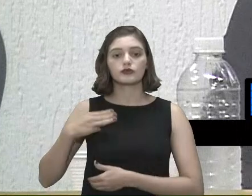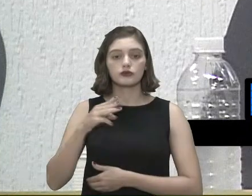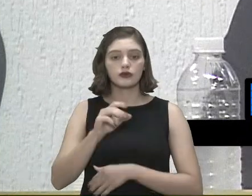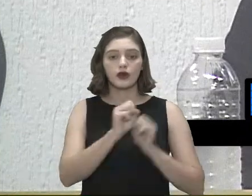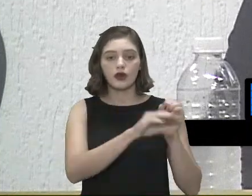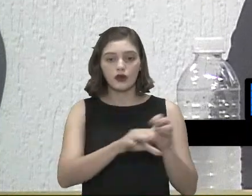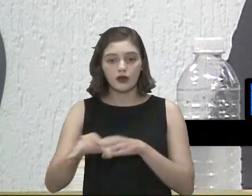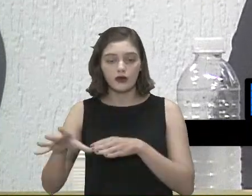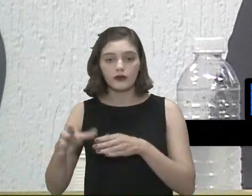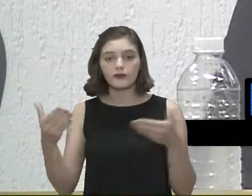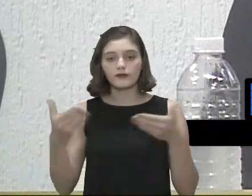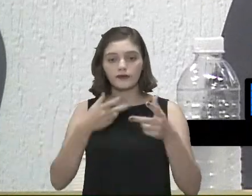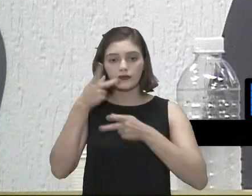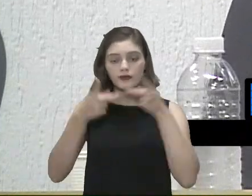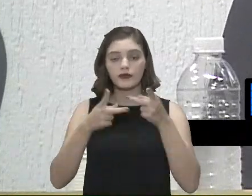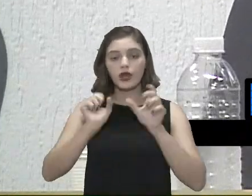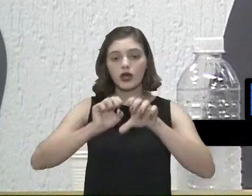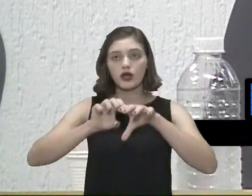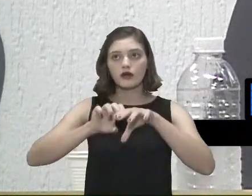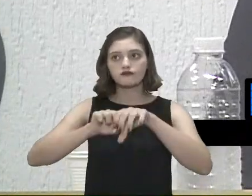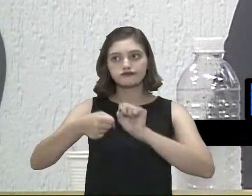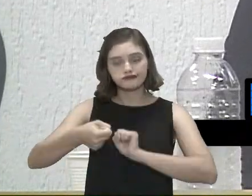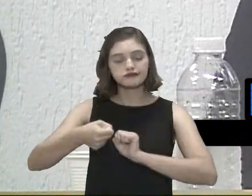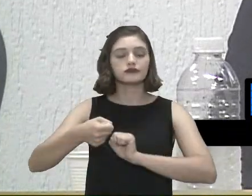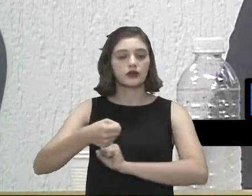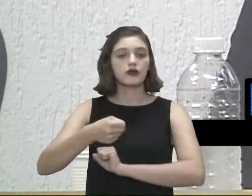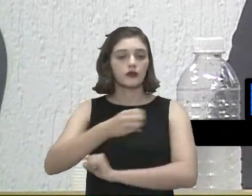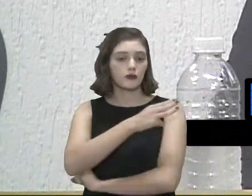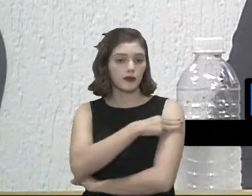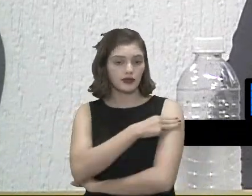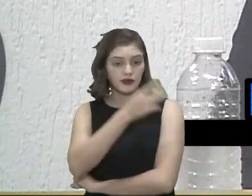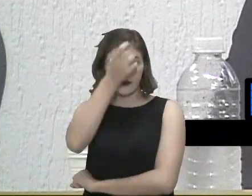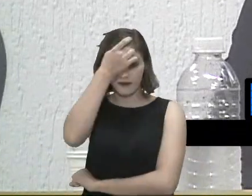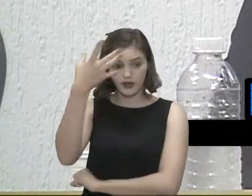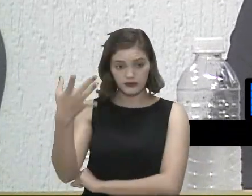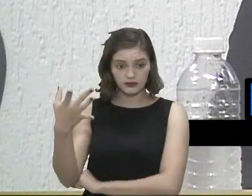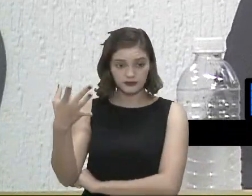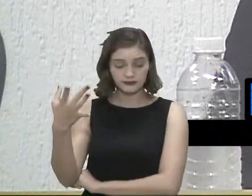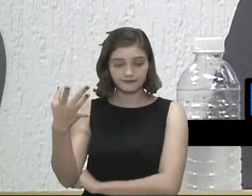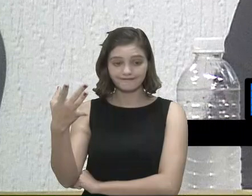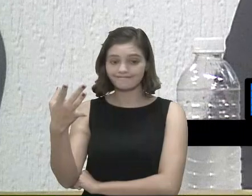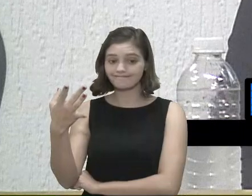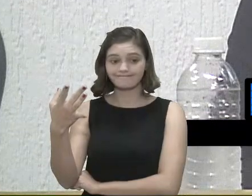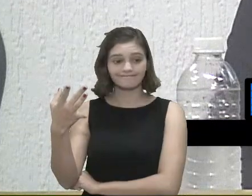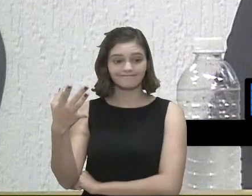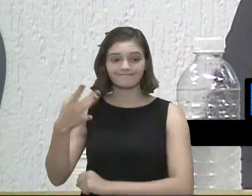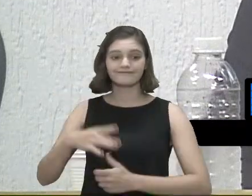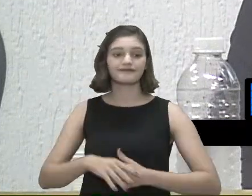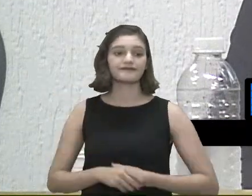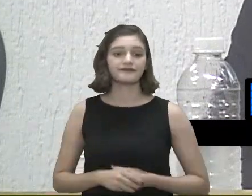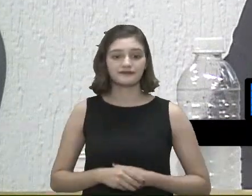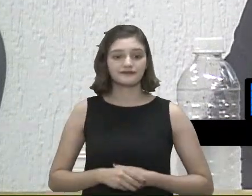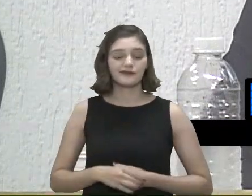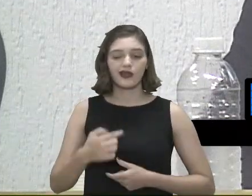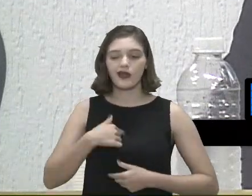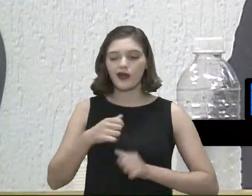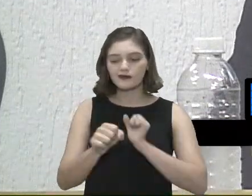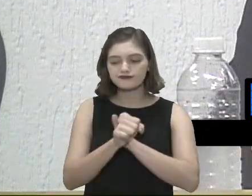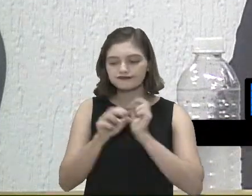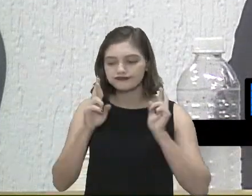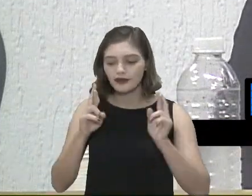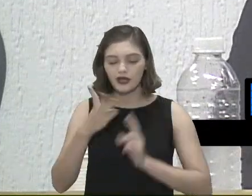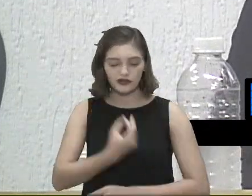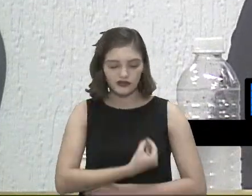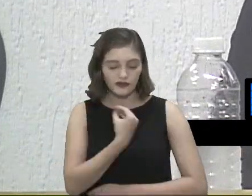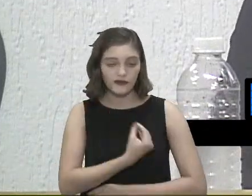a terminar pelo menos o ensino médio. É fácil? Isso que eu não estou levando nem em consideração a expectativa de